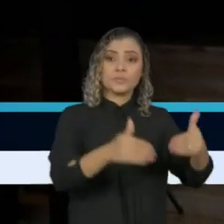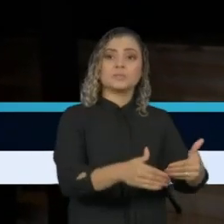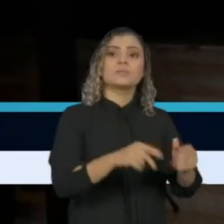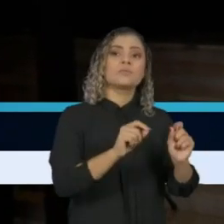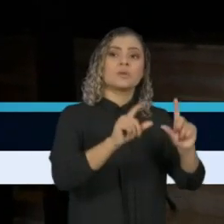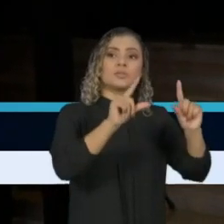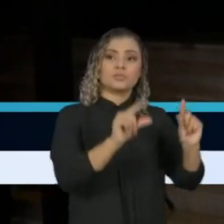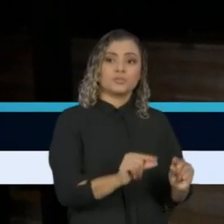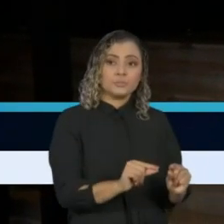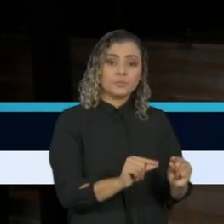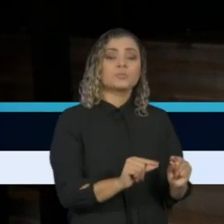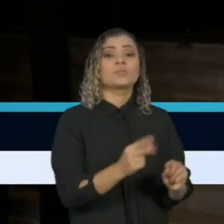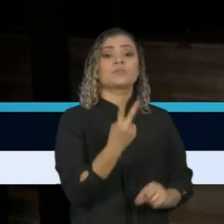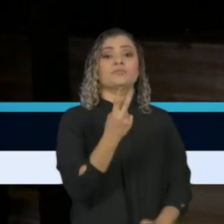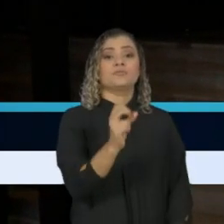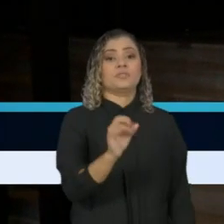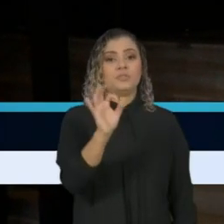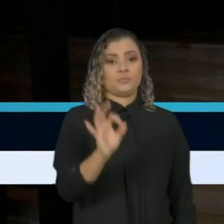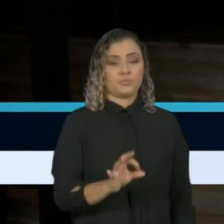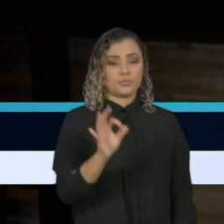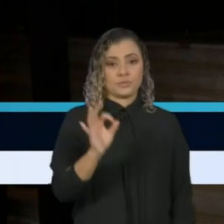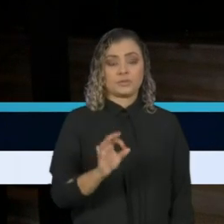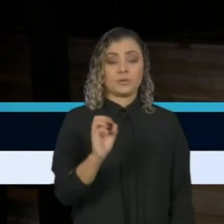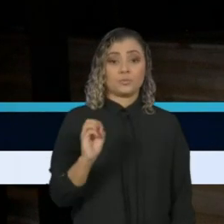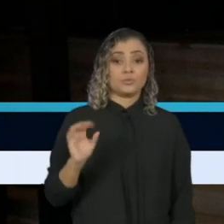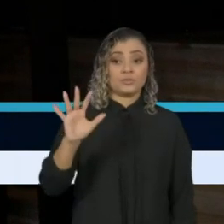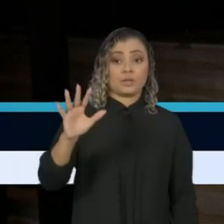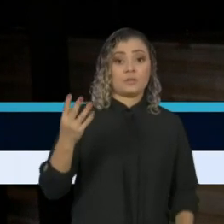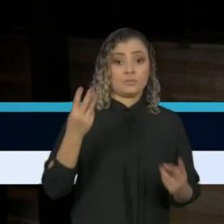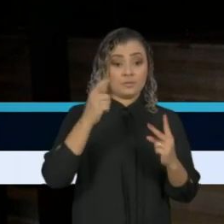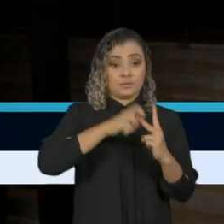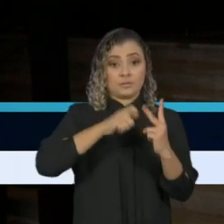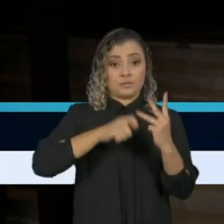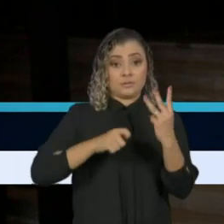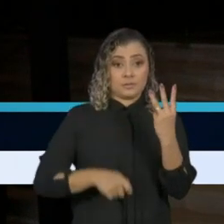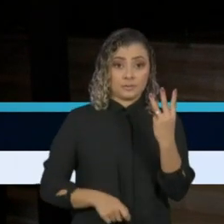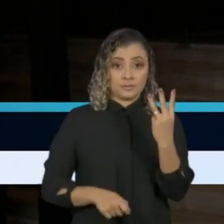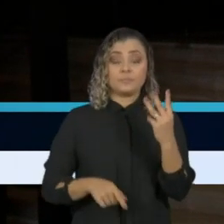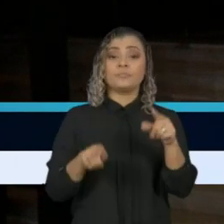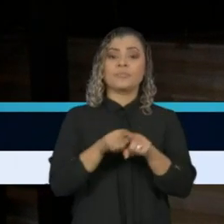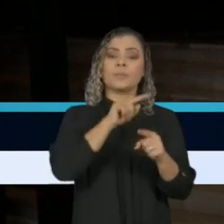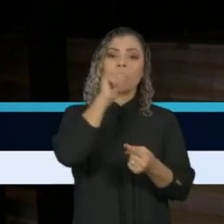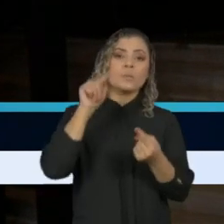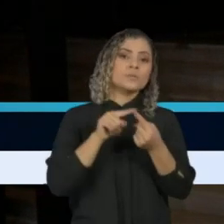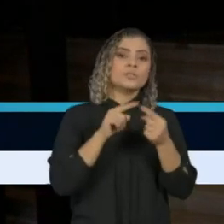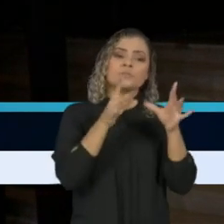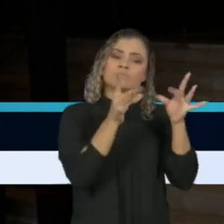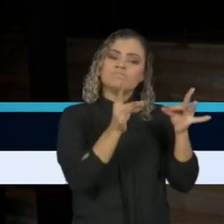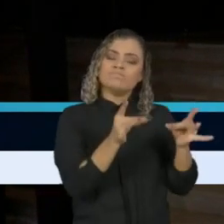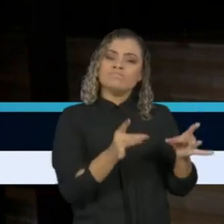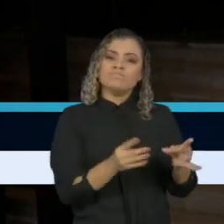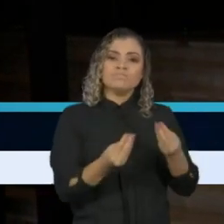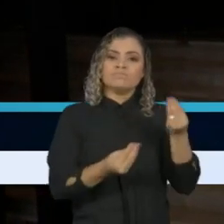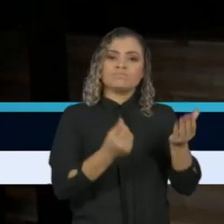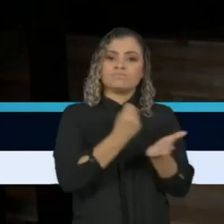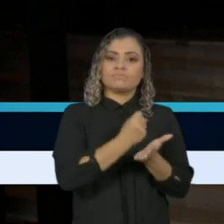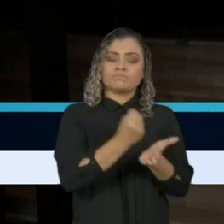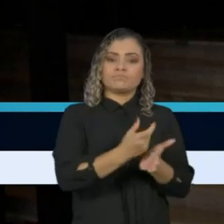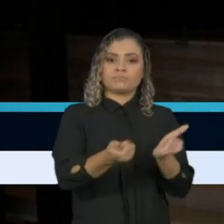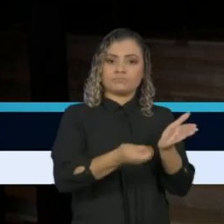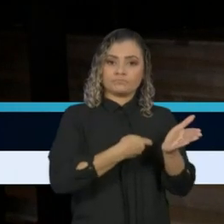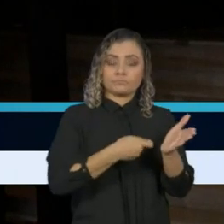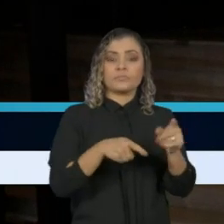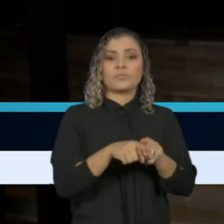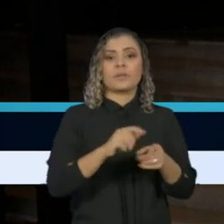de redução de 20% no custeio do Estado nesses 3 meses e metas detalhadas por contrato, como por